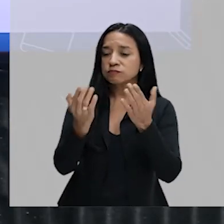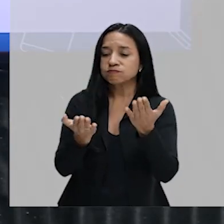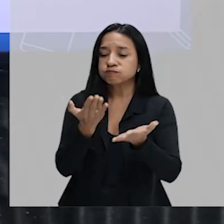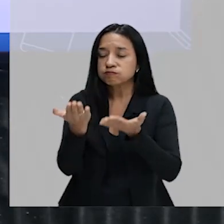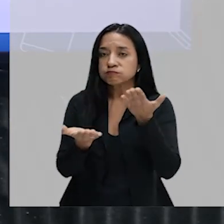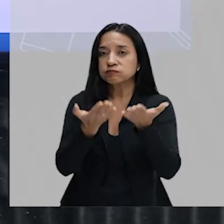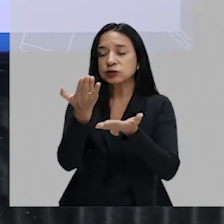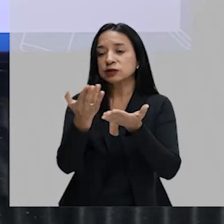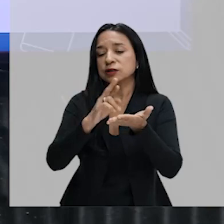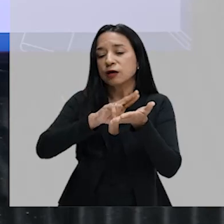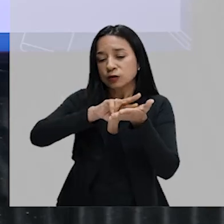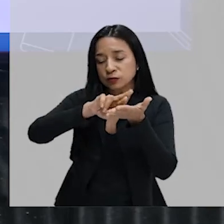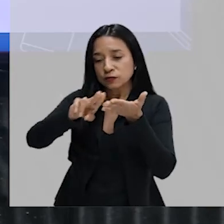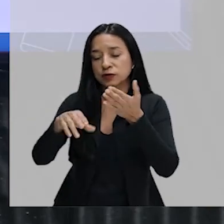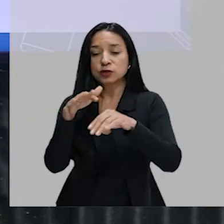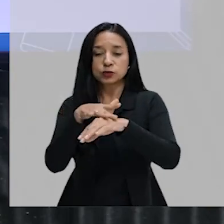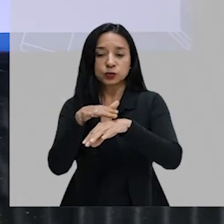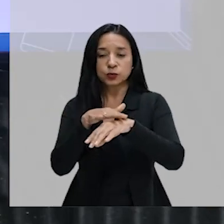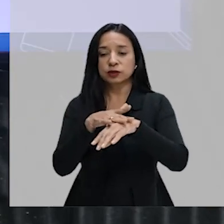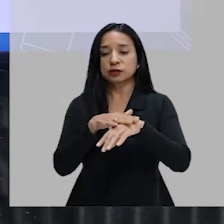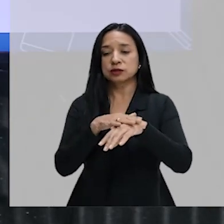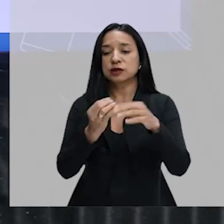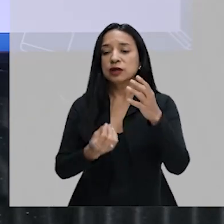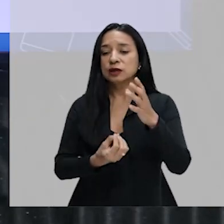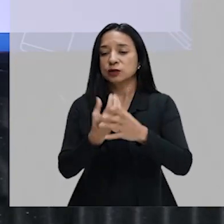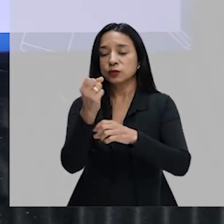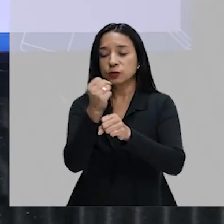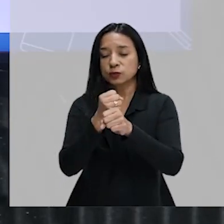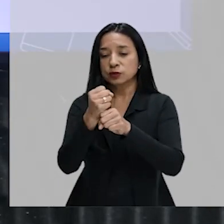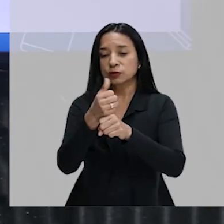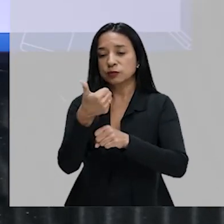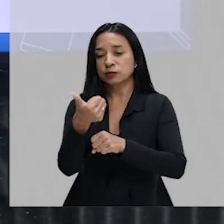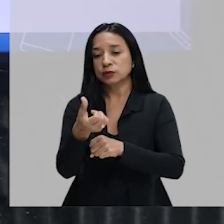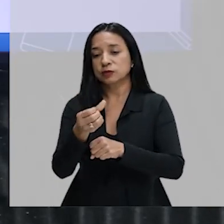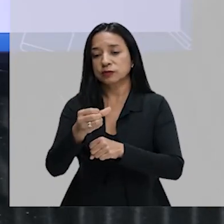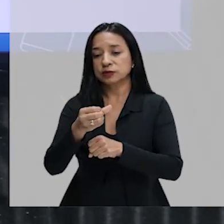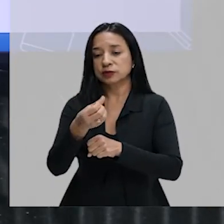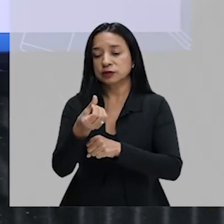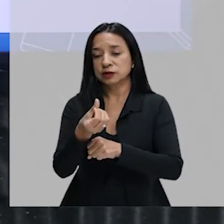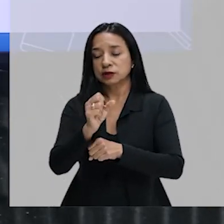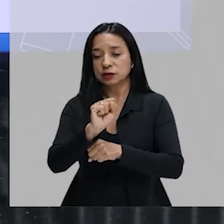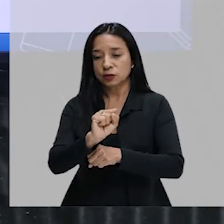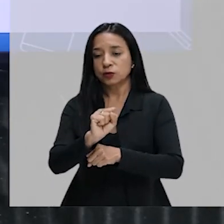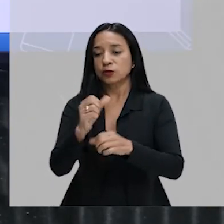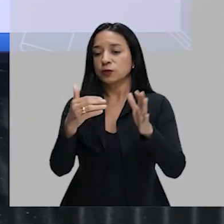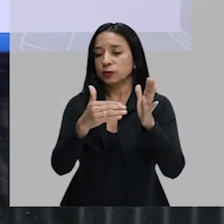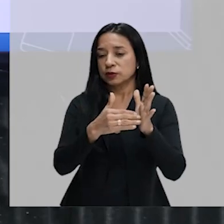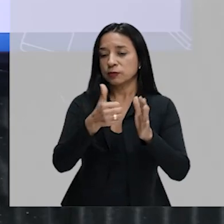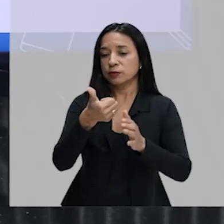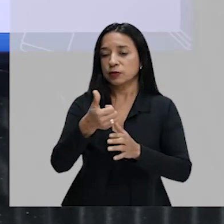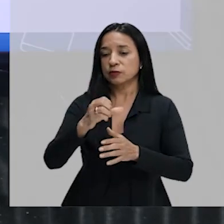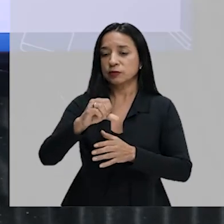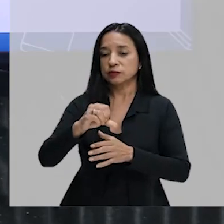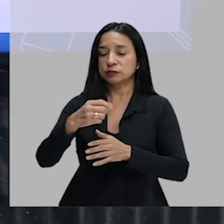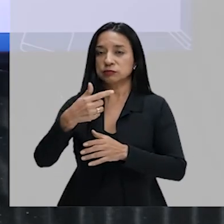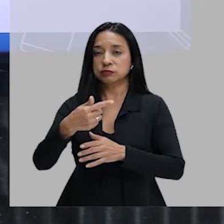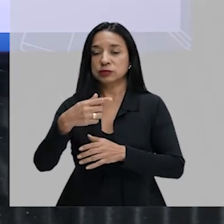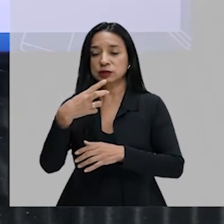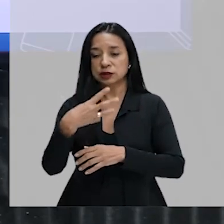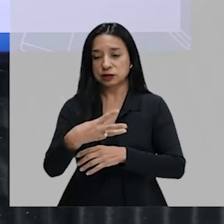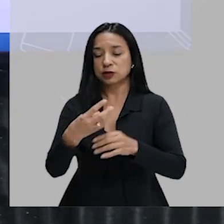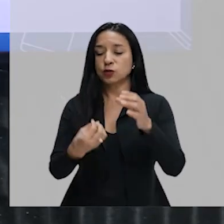que para você trabalhar com a biodança, não basta apenas o cara ser professor de educação física. Ele tem que ter